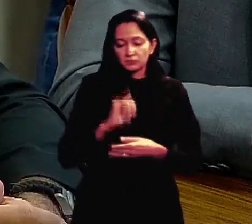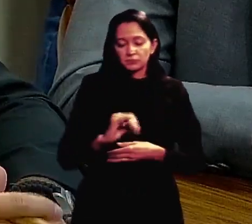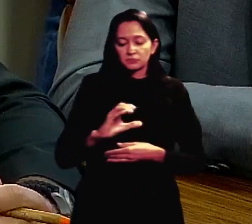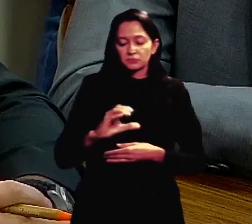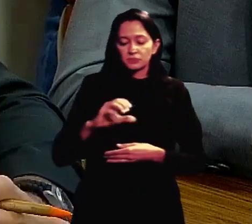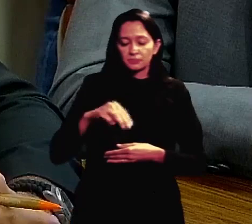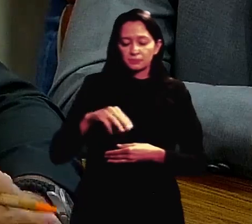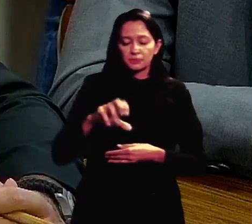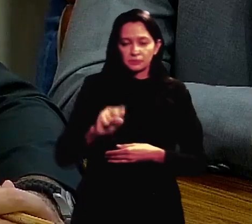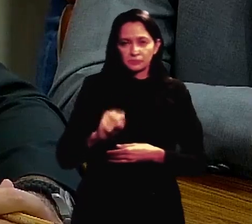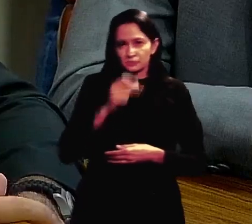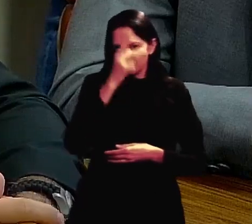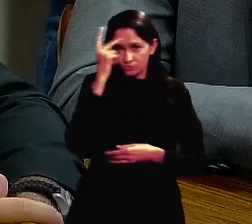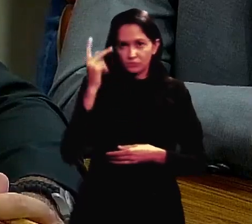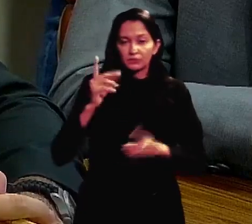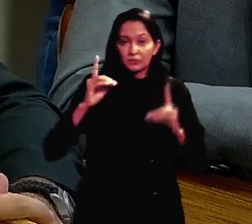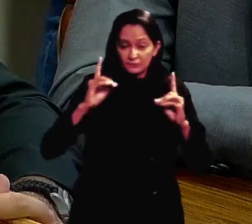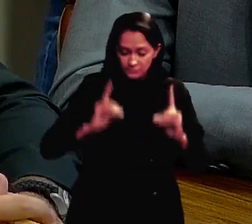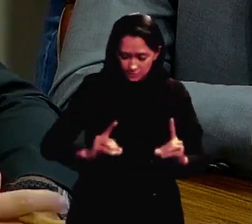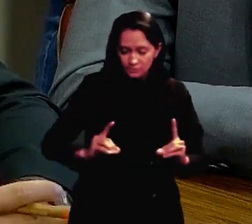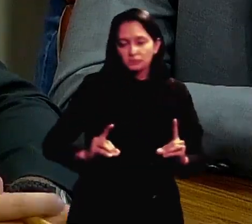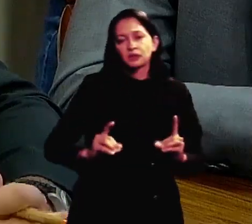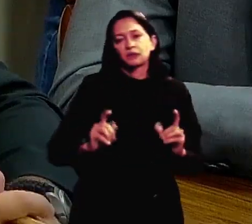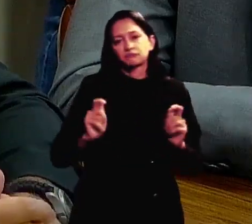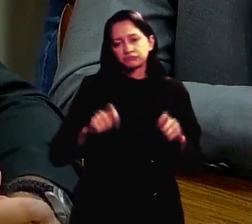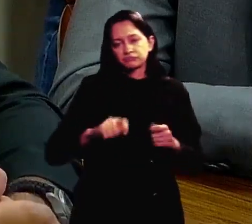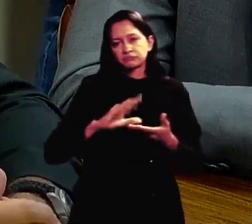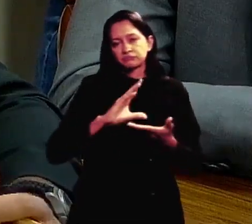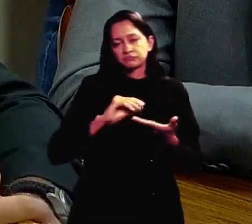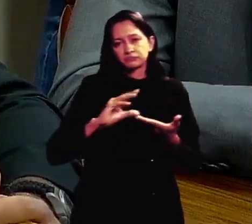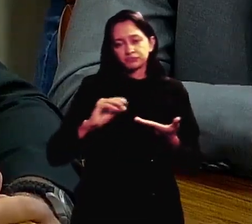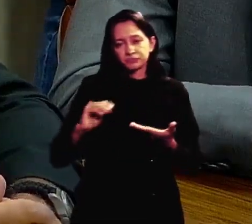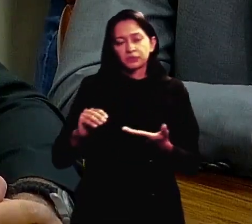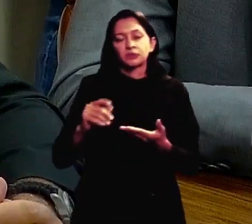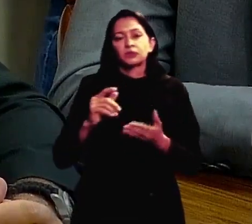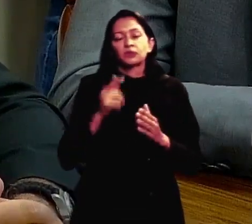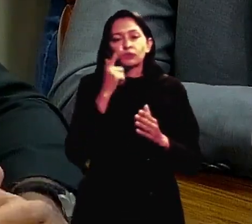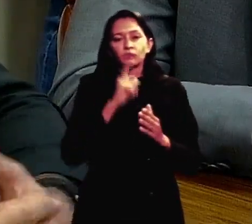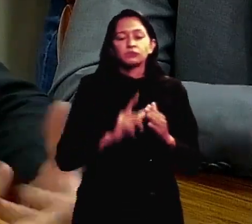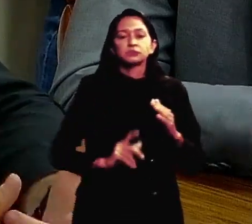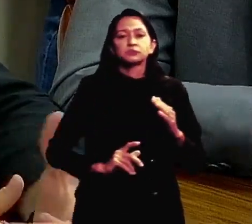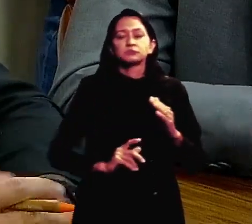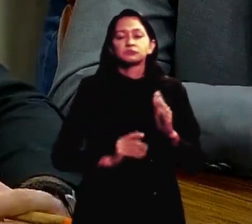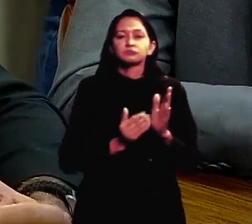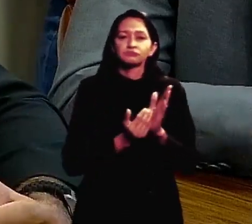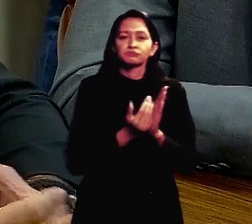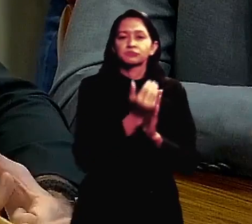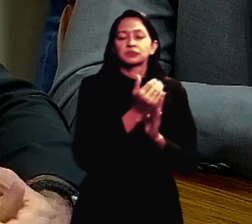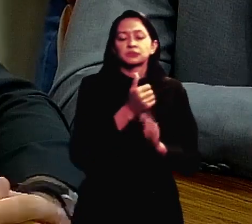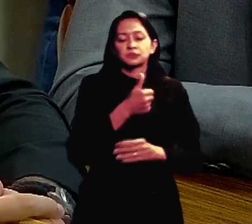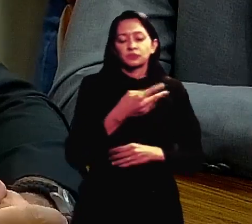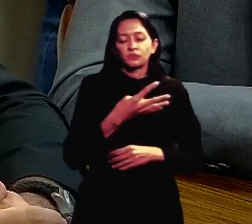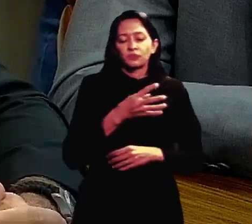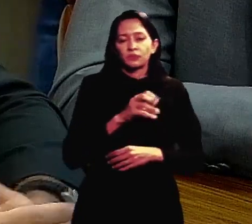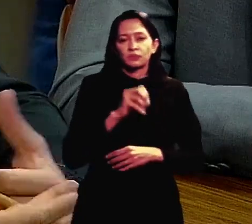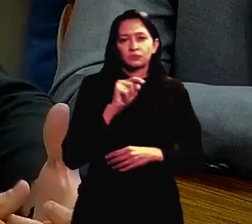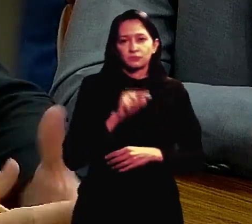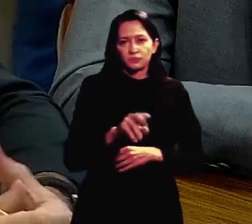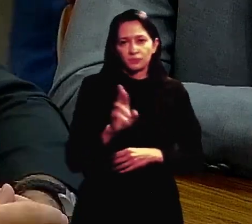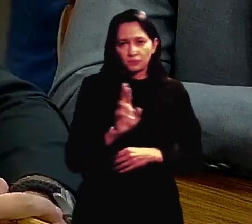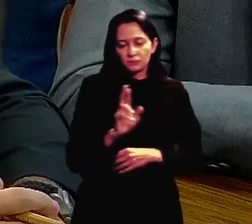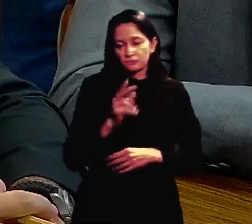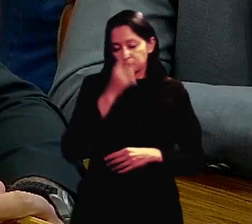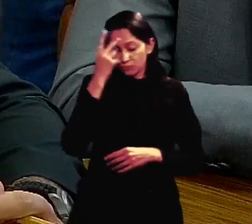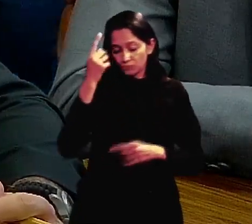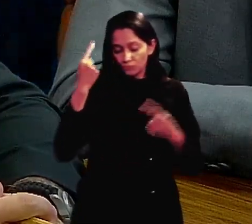de veículos automotores para um importe de R$ 140 mil. Então, as pessoas que têm deficiência com